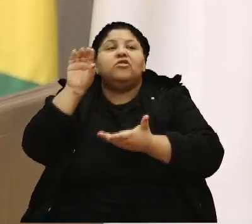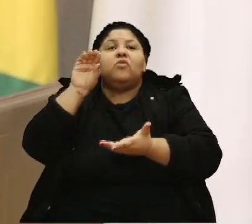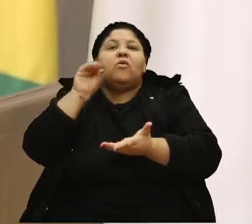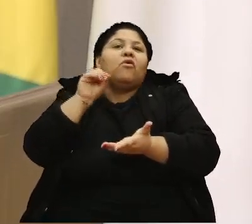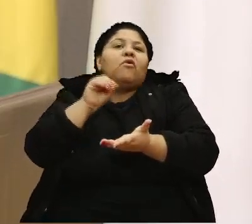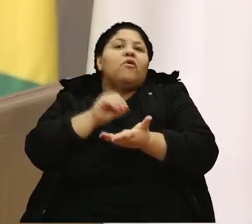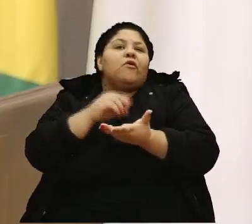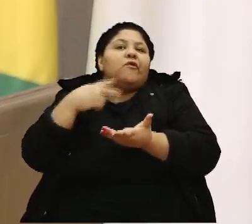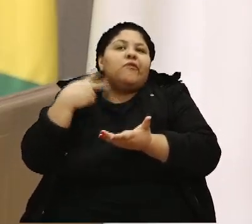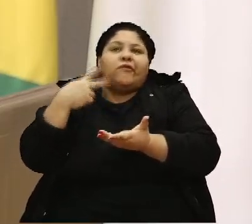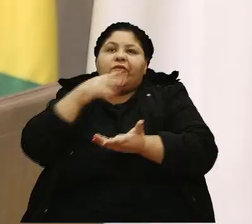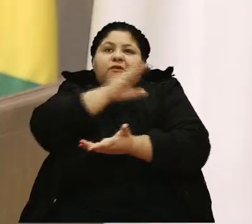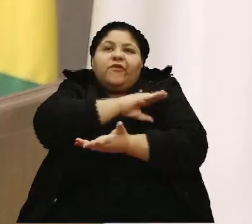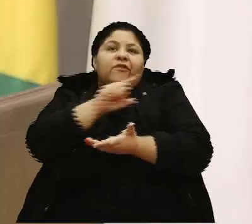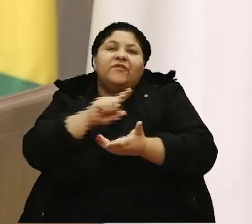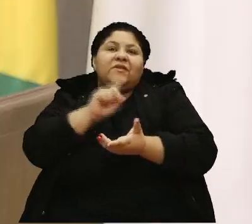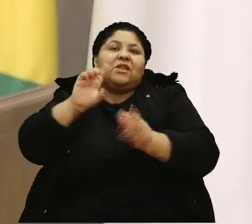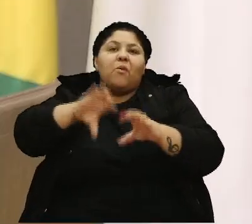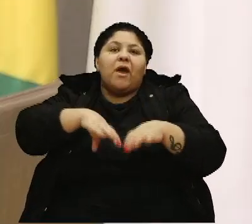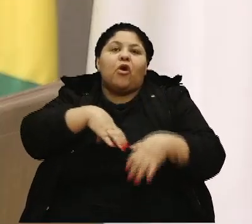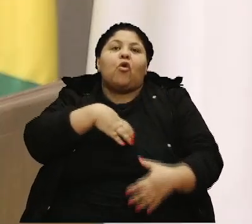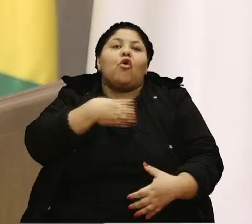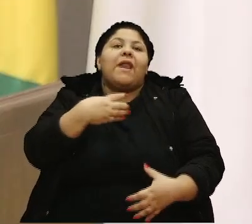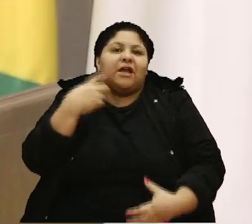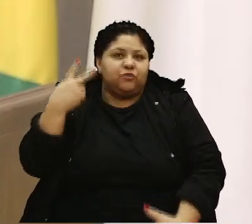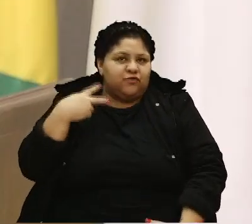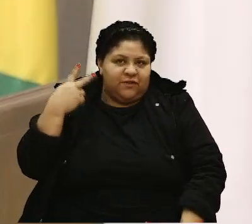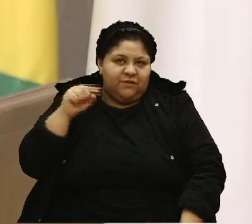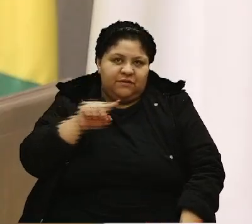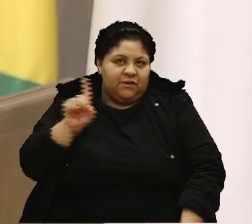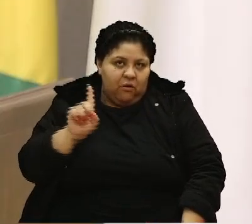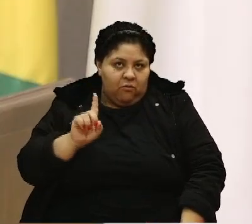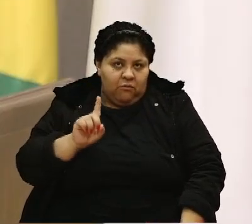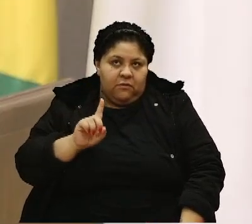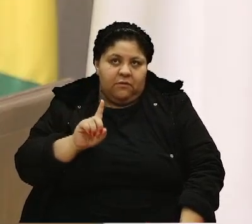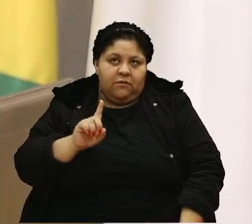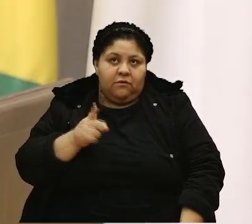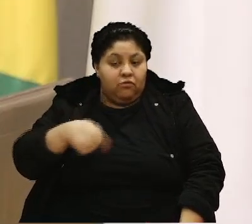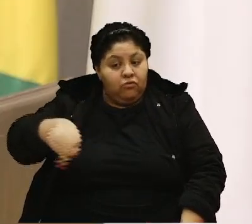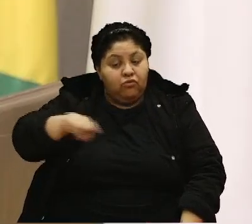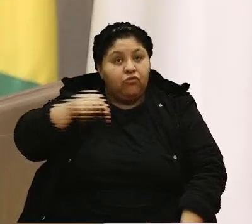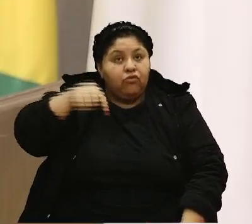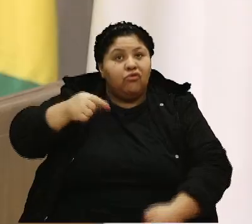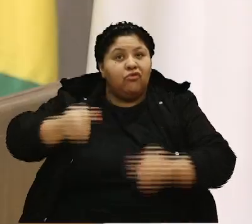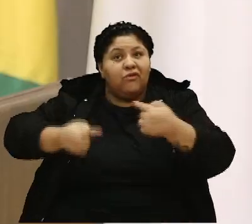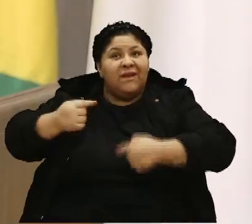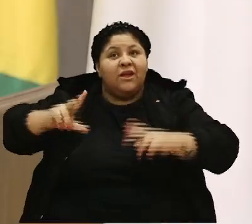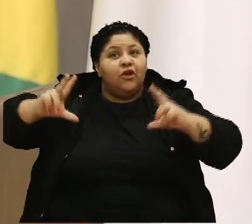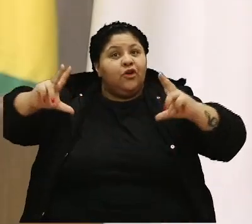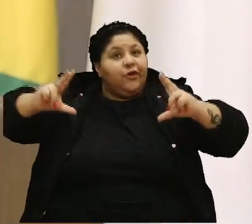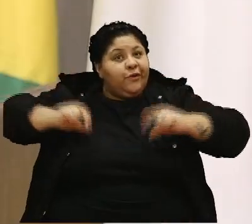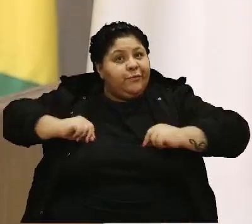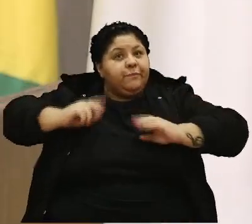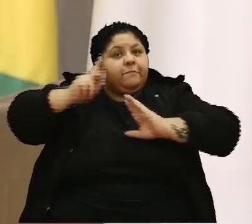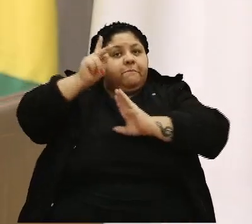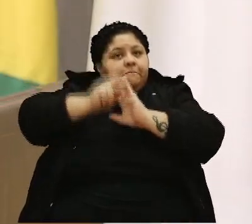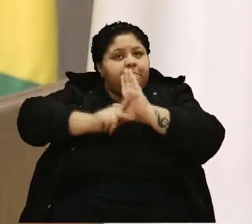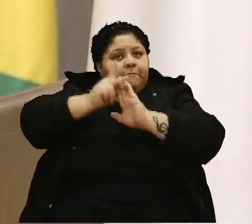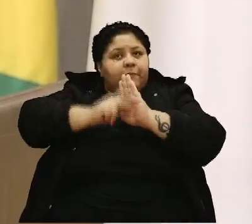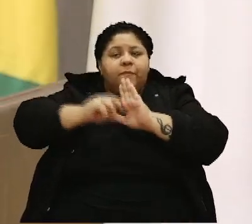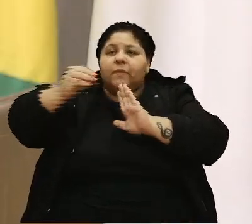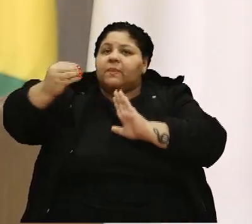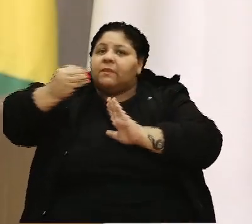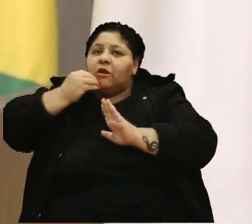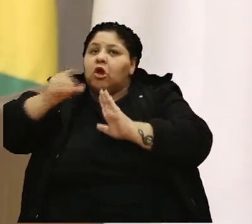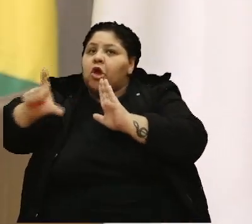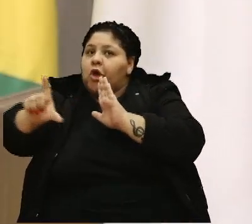como o vereador Ramon falou, não é coragem para os vereadores aqui. Não é isso. Nós não estamos discutindo o mérito do projeto. Óbvio que